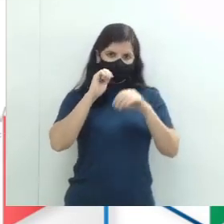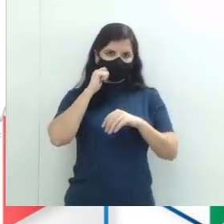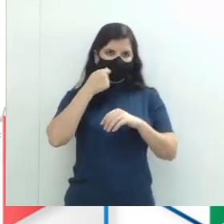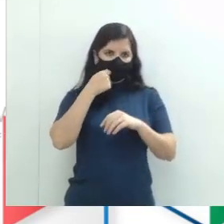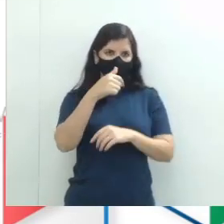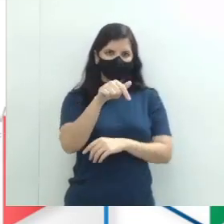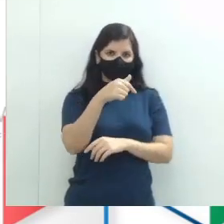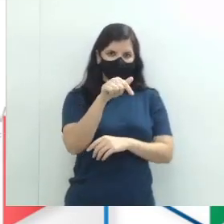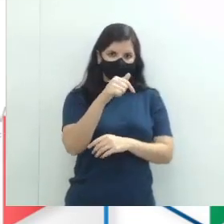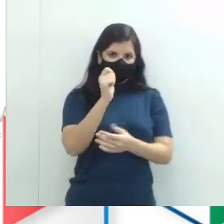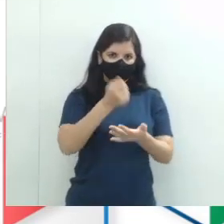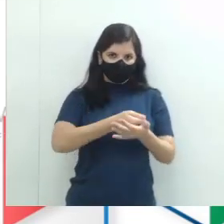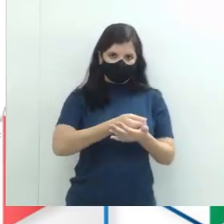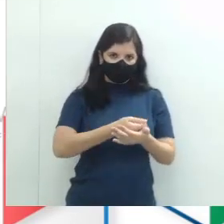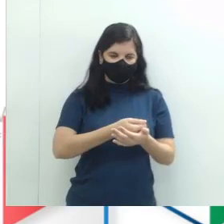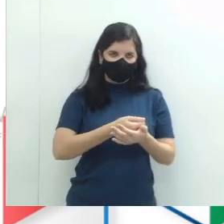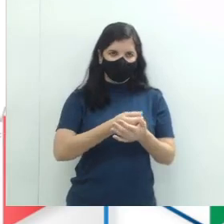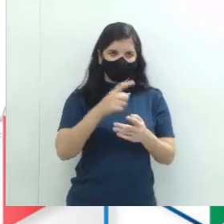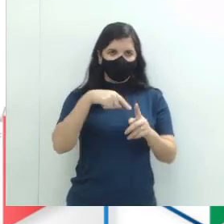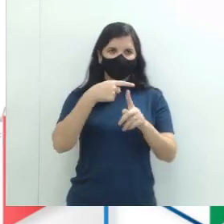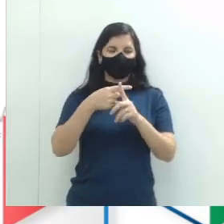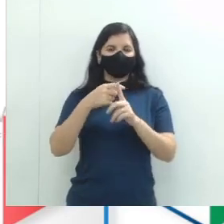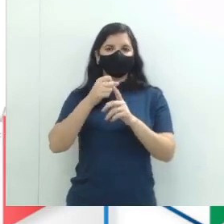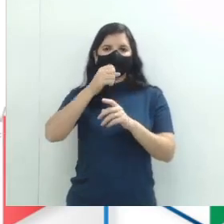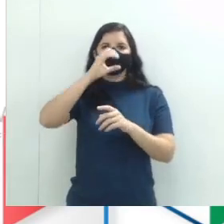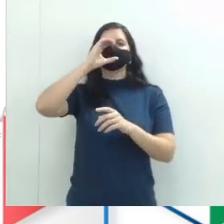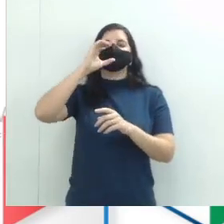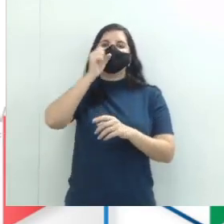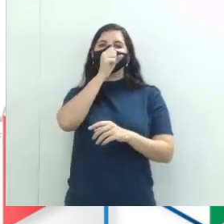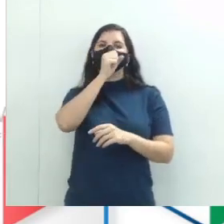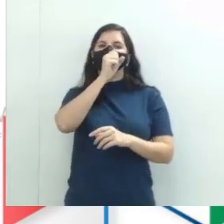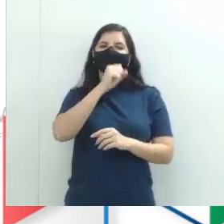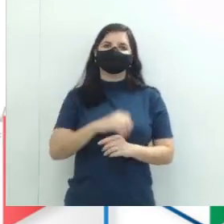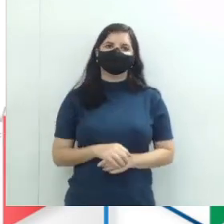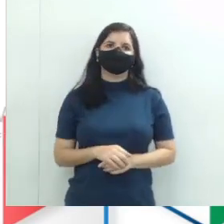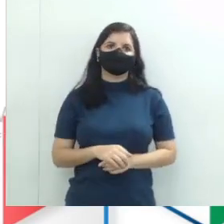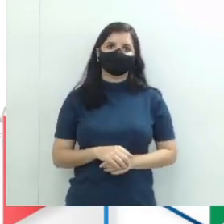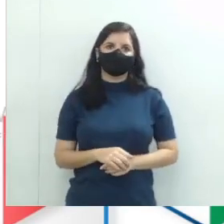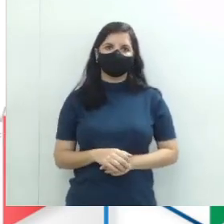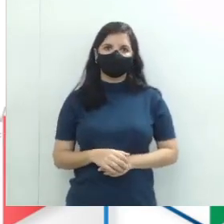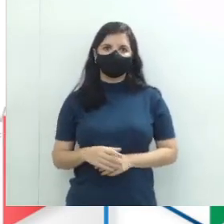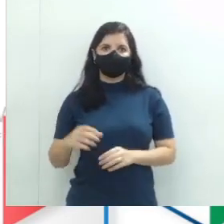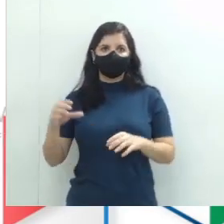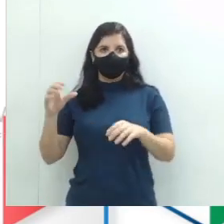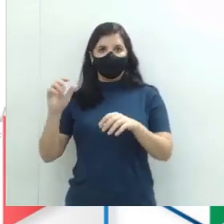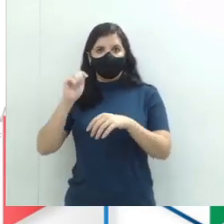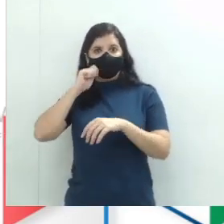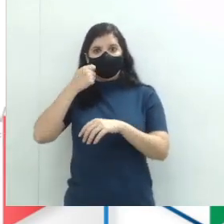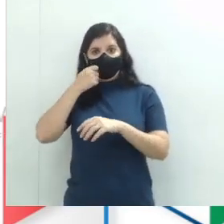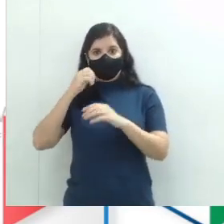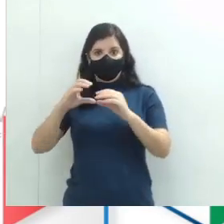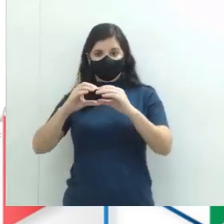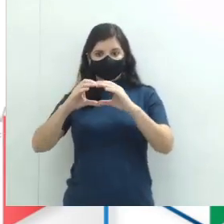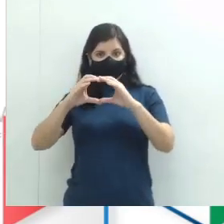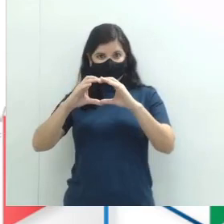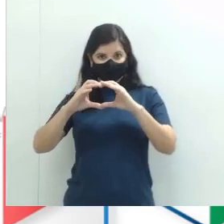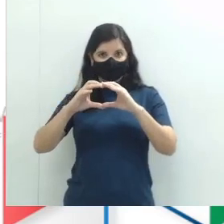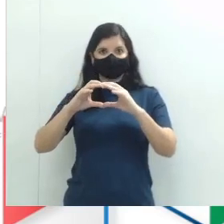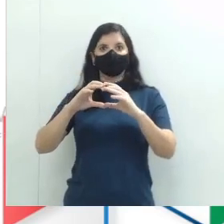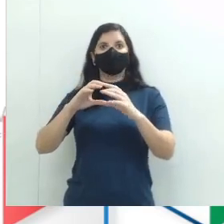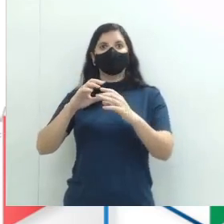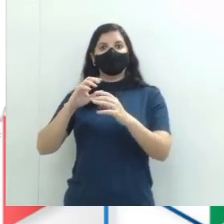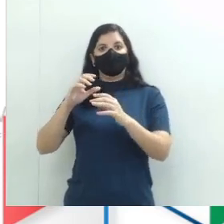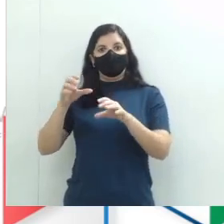R$7 junto com um suco de laranja. Esse é o combo. Eu tenho um pão de queijo com dois sucos de laranja